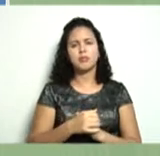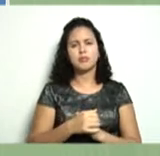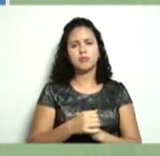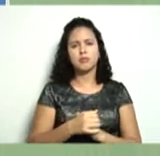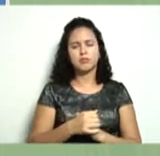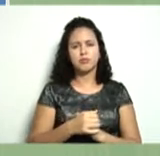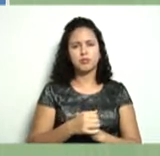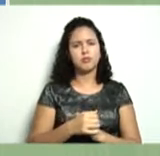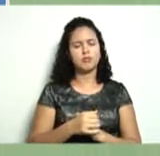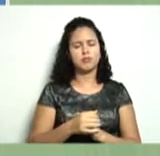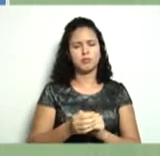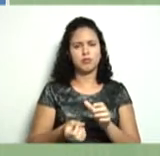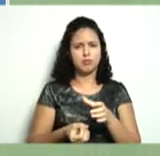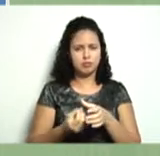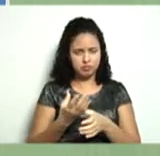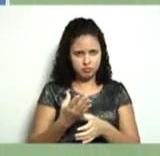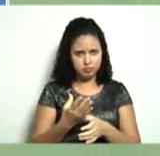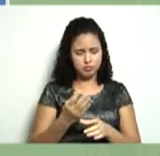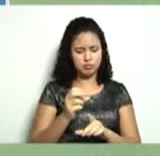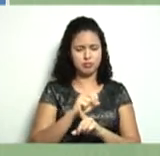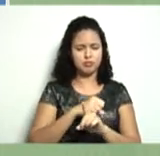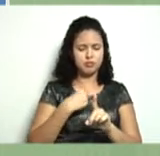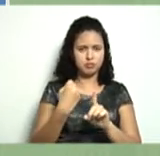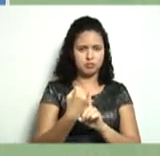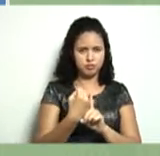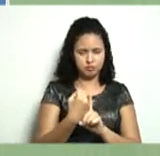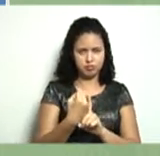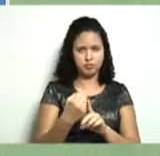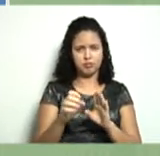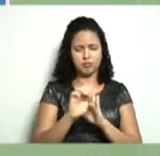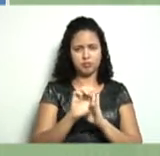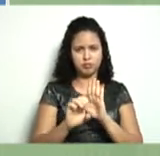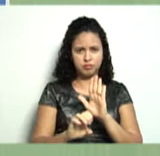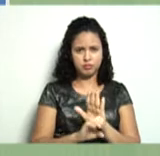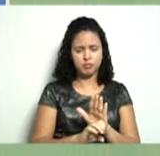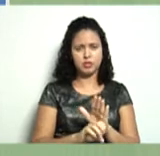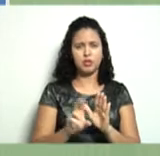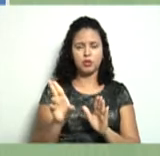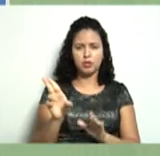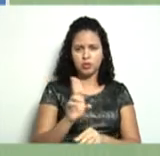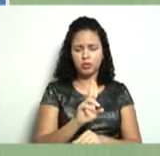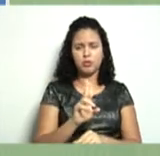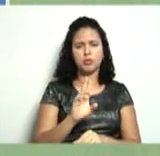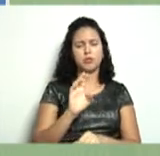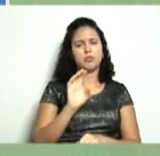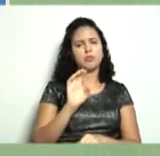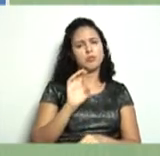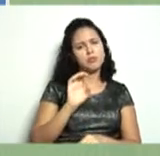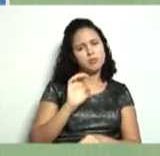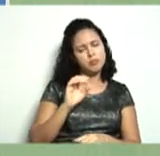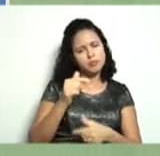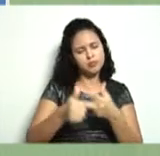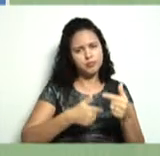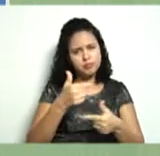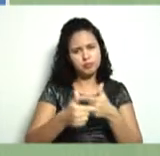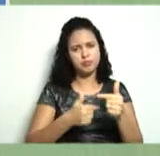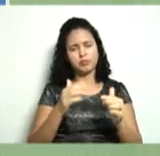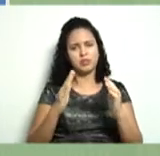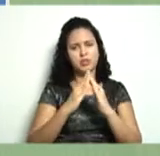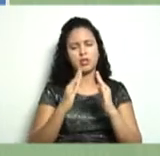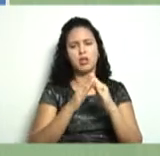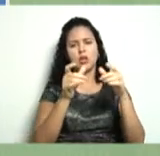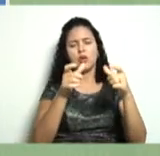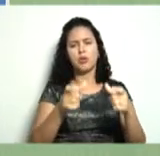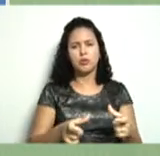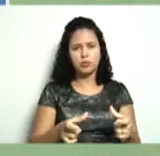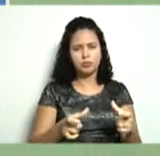da Sociedade. Letra D, o nome, nacionalidade, estado civil, profissão e residência dos